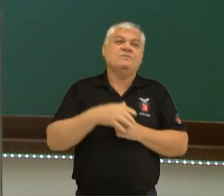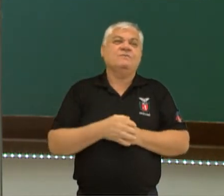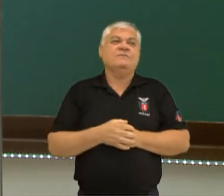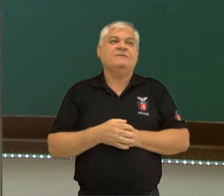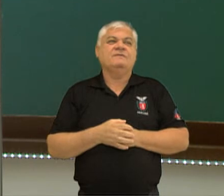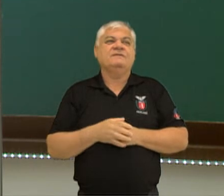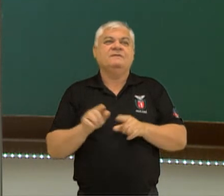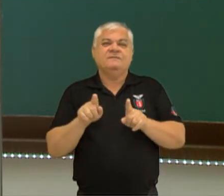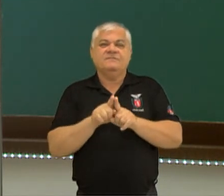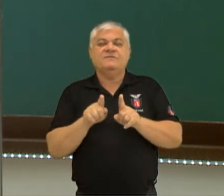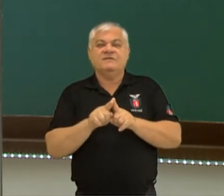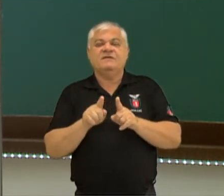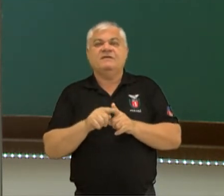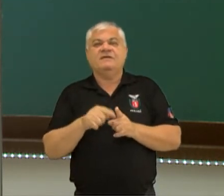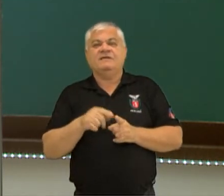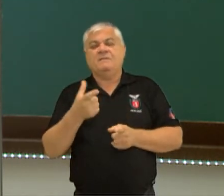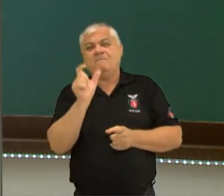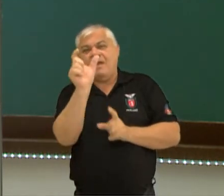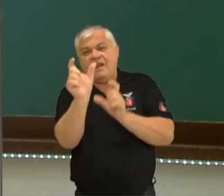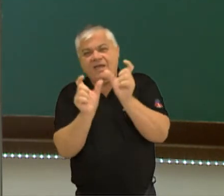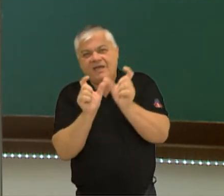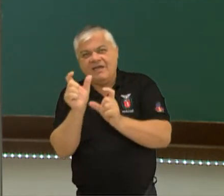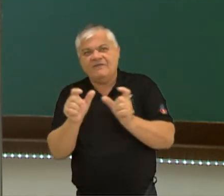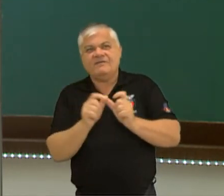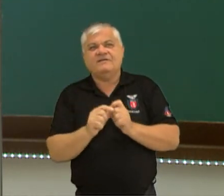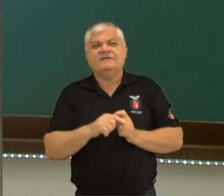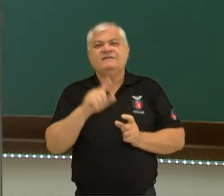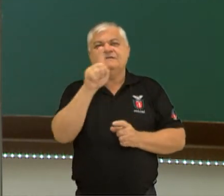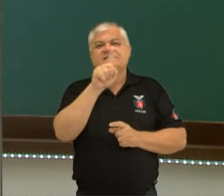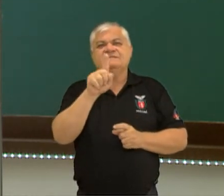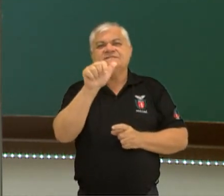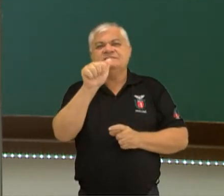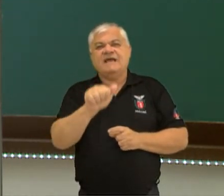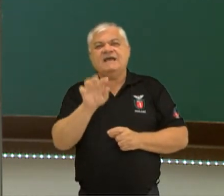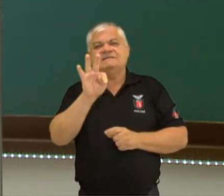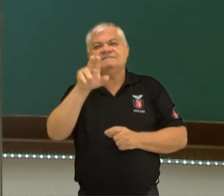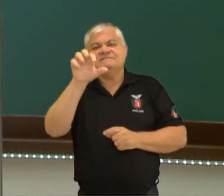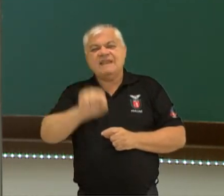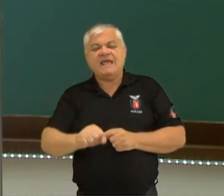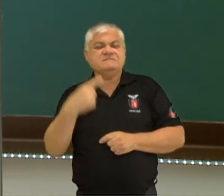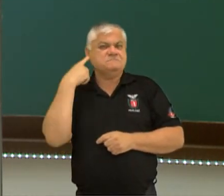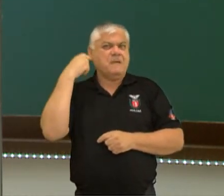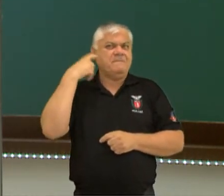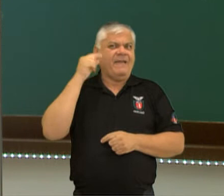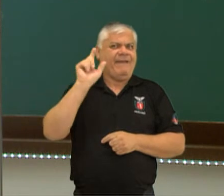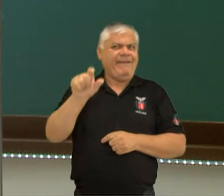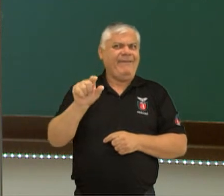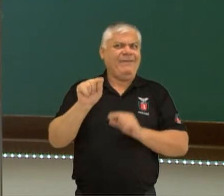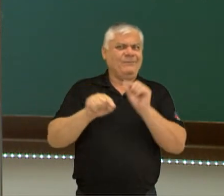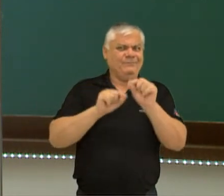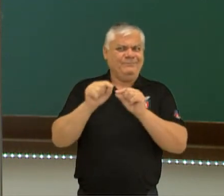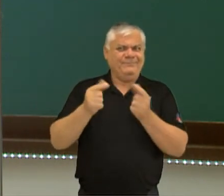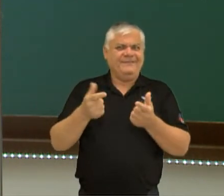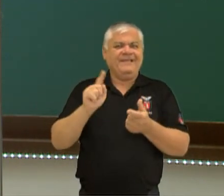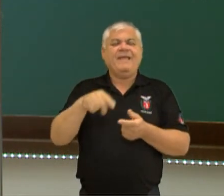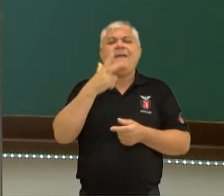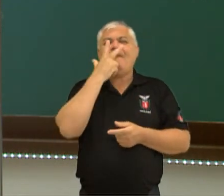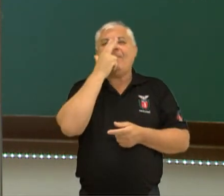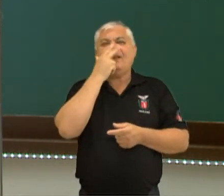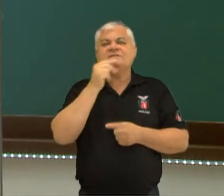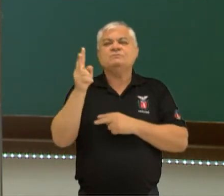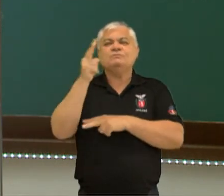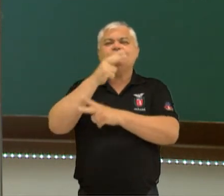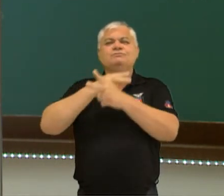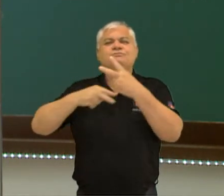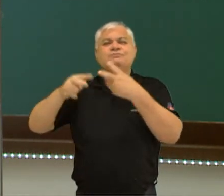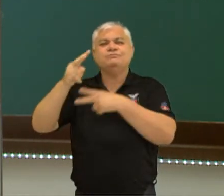som por meio de fonemas ou palavras. Quando utilizamos as trás na leitura desse poema, é o deslocamento do ar